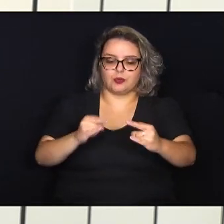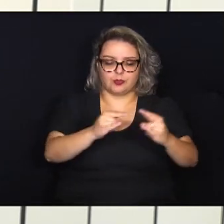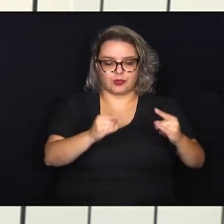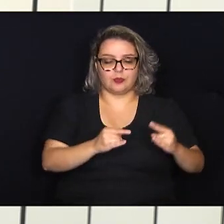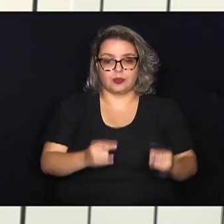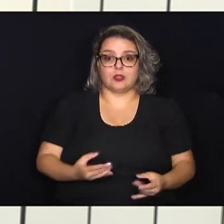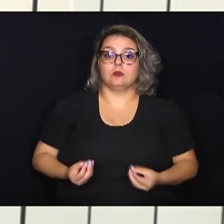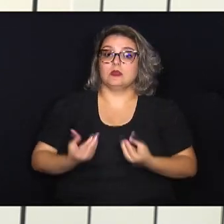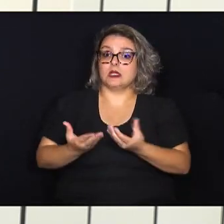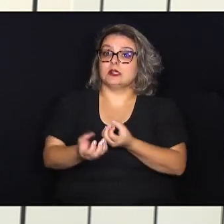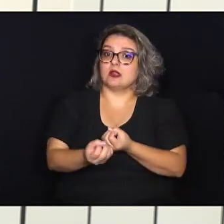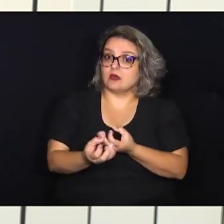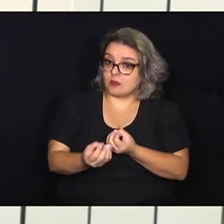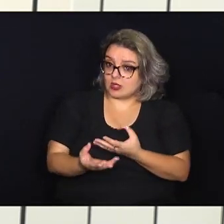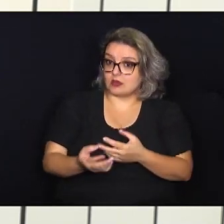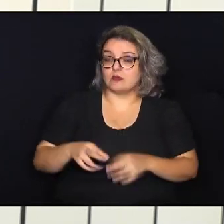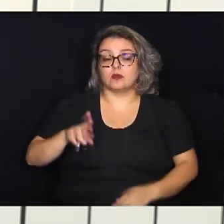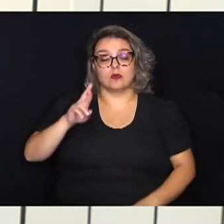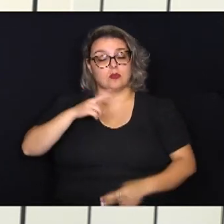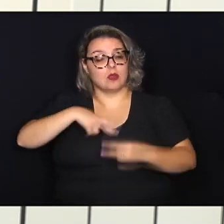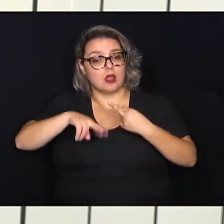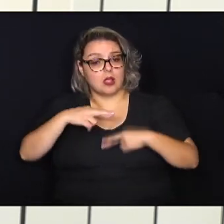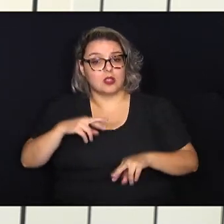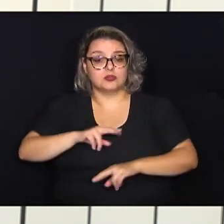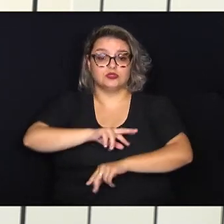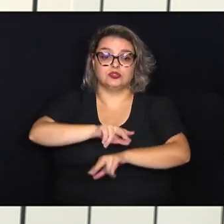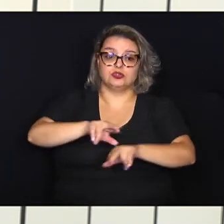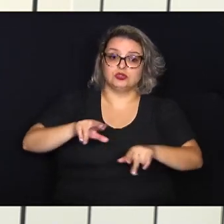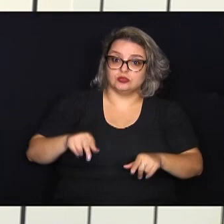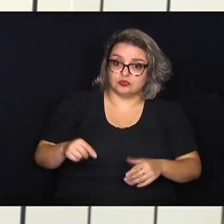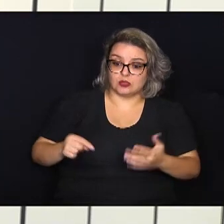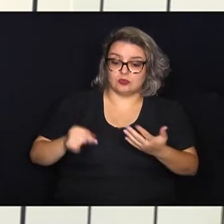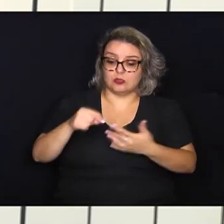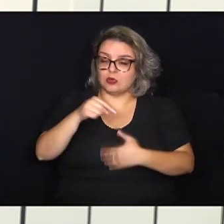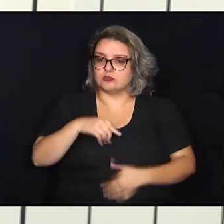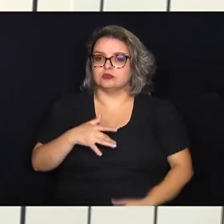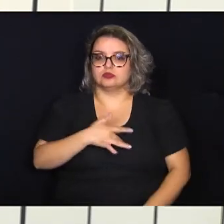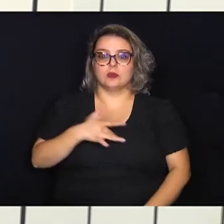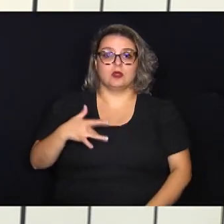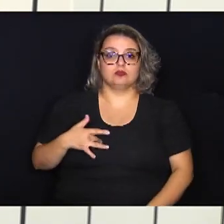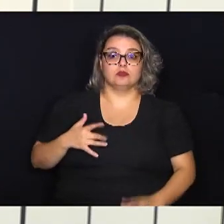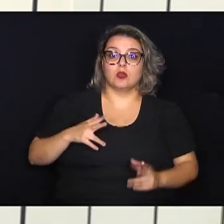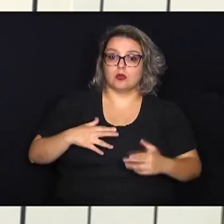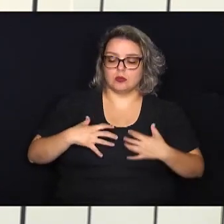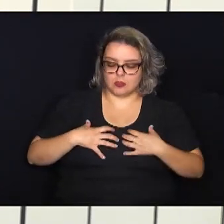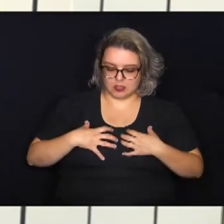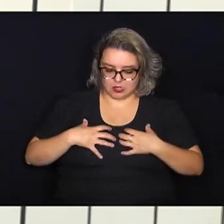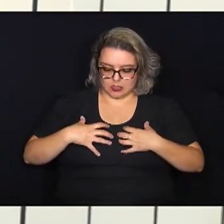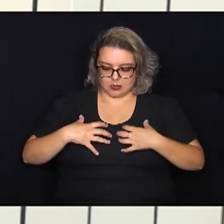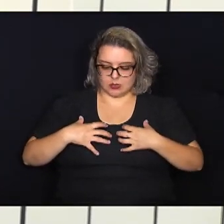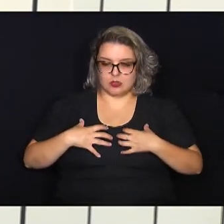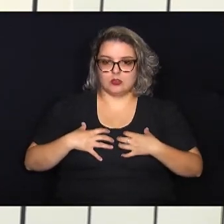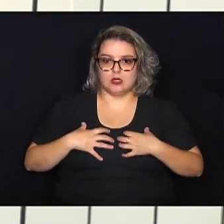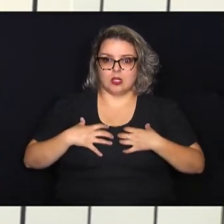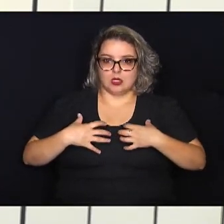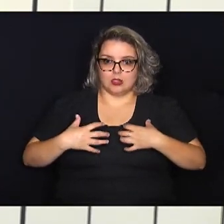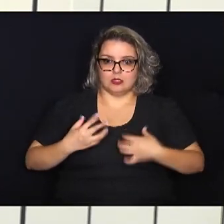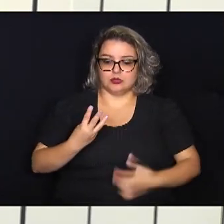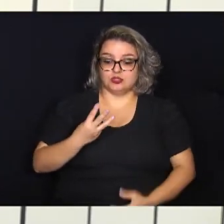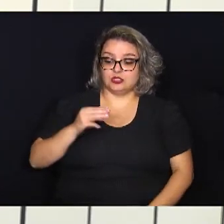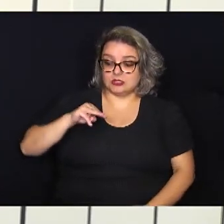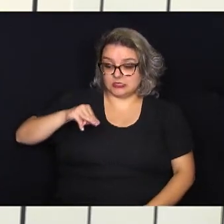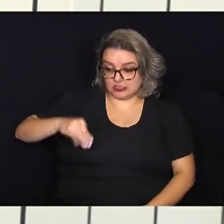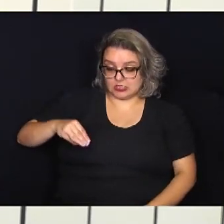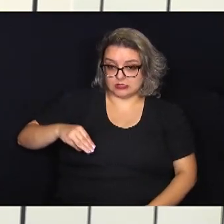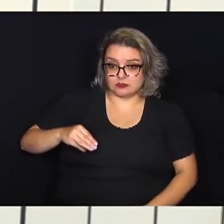trazer informações a respeito de diversos pontos da saúde, como um pulmão de 3 metros que vai simbolizar